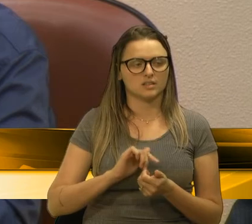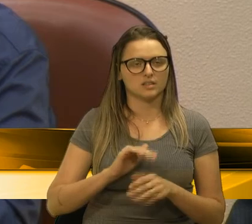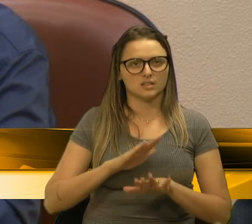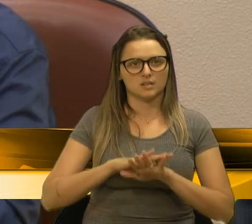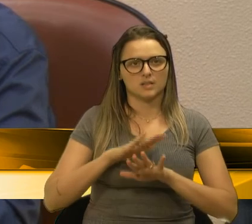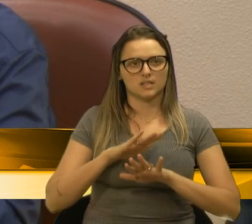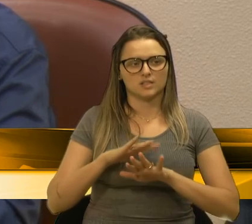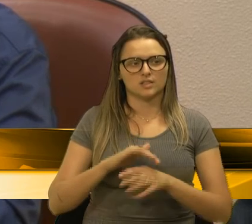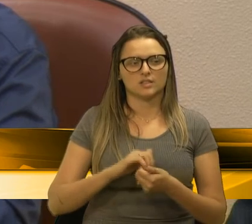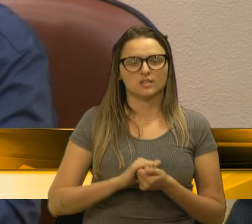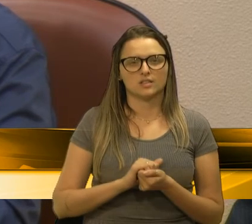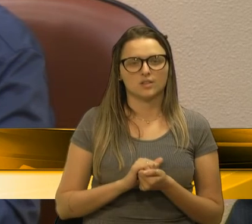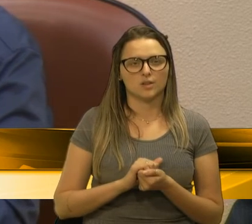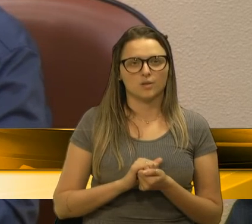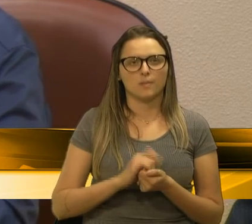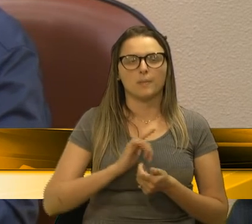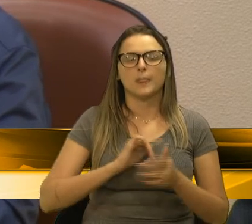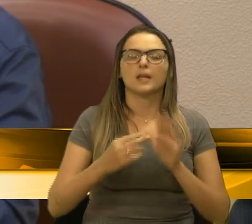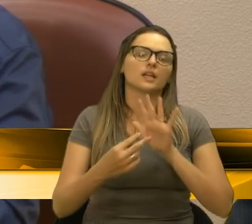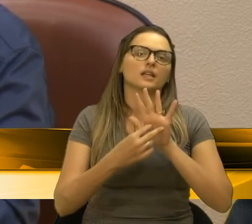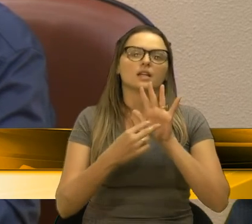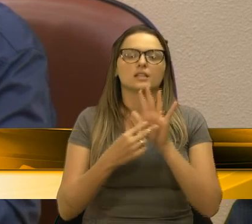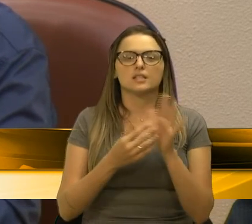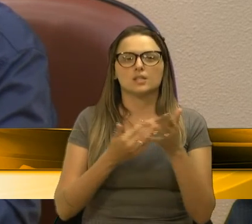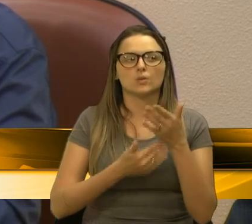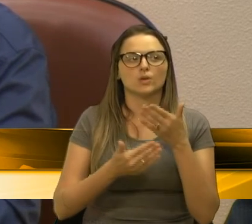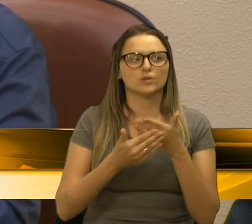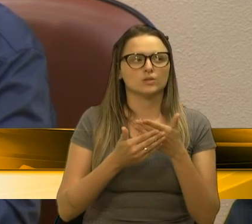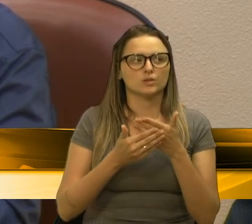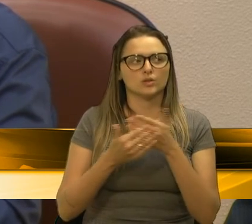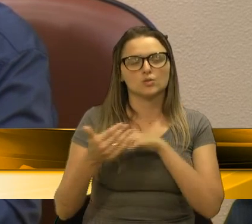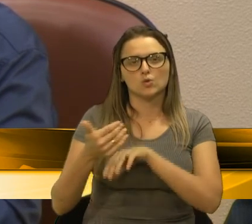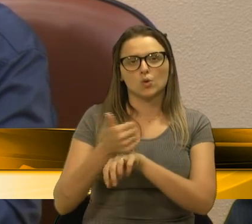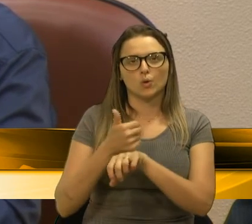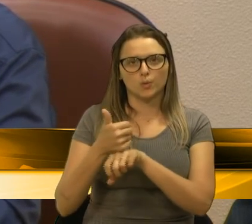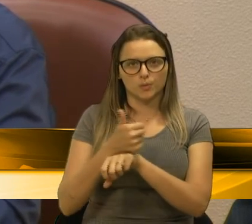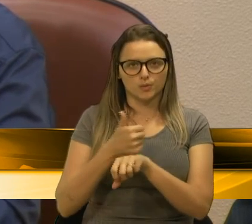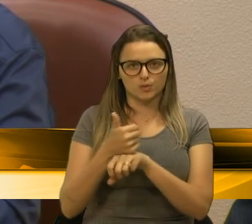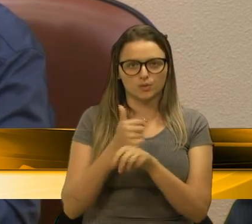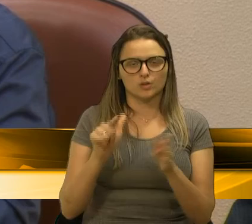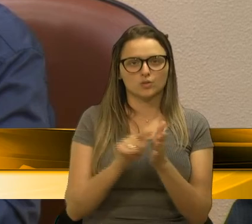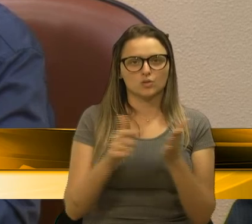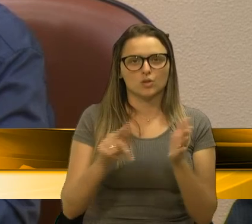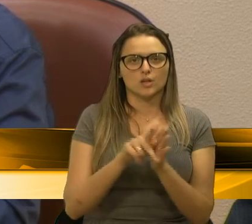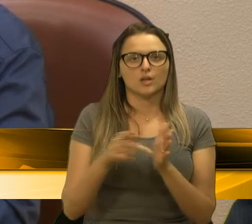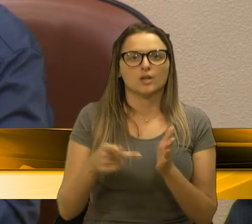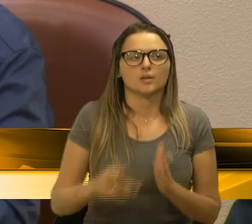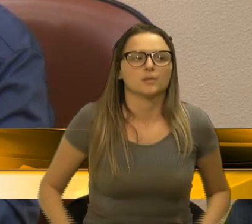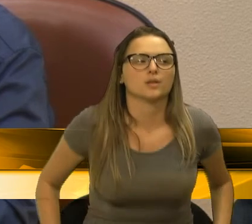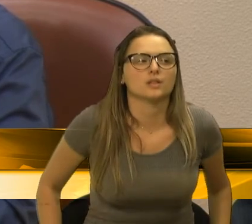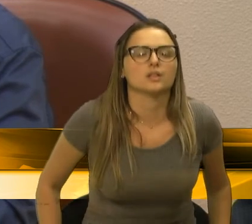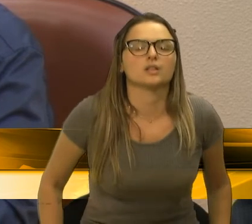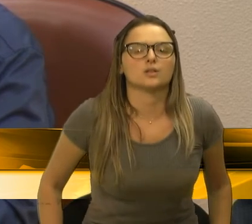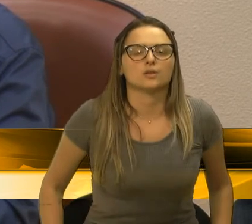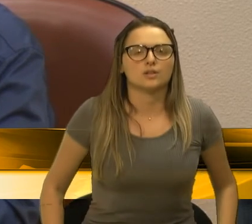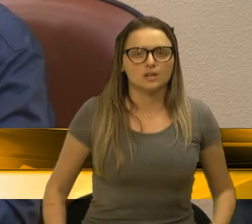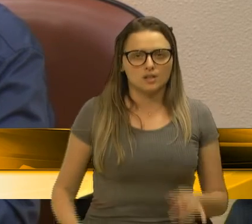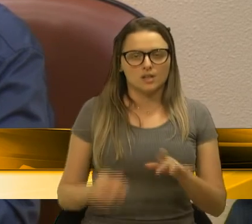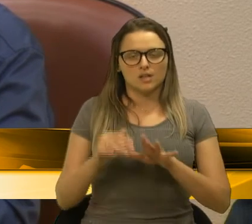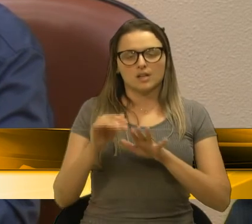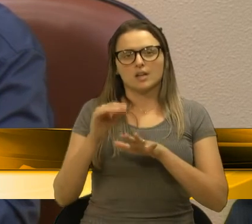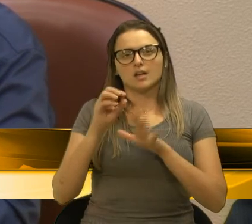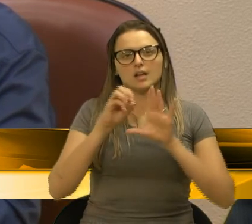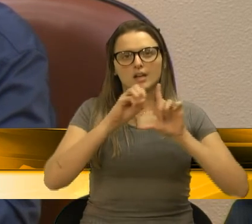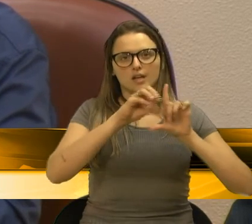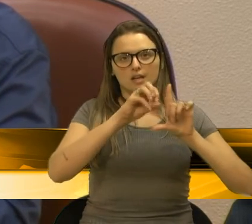agora. Então, em atenção aos nossos jornalistas aqui presentes, nós temos o Jornal Pioneiro, a RBS TV, a Rádio Caxias. Então, se vocês